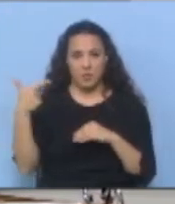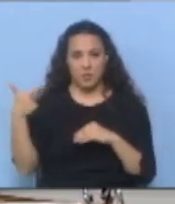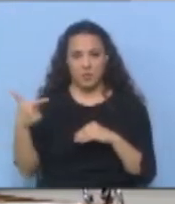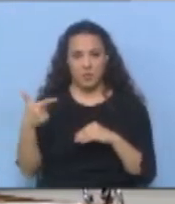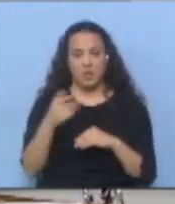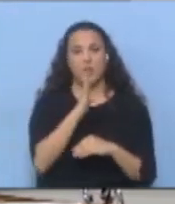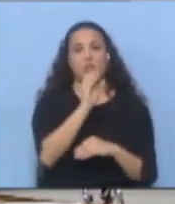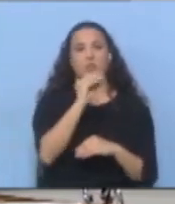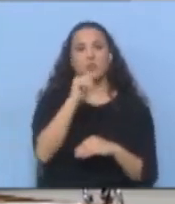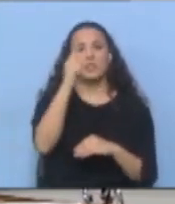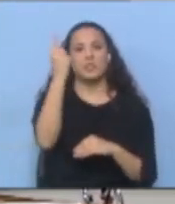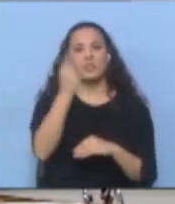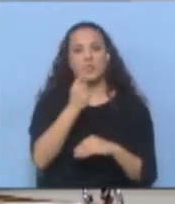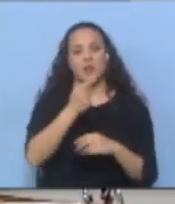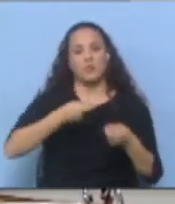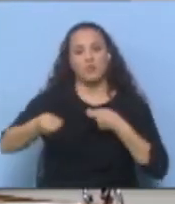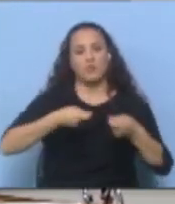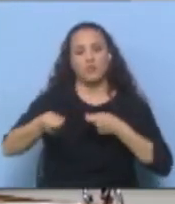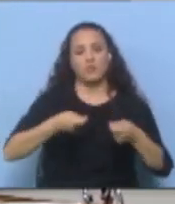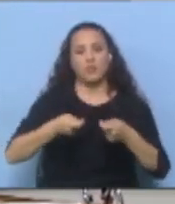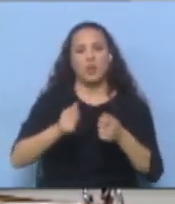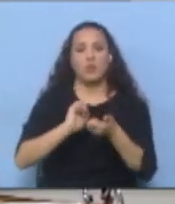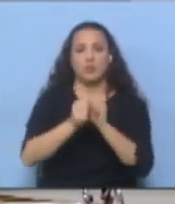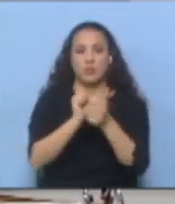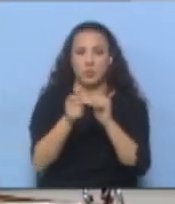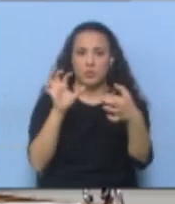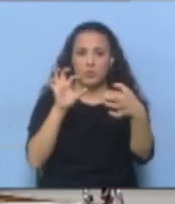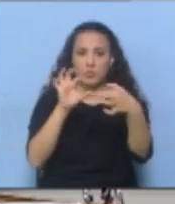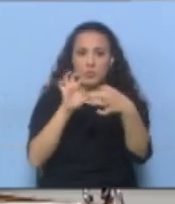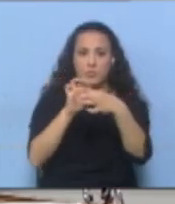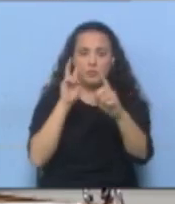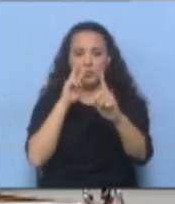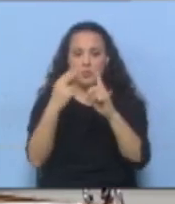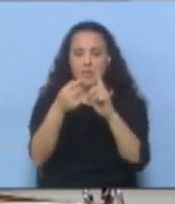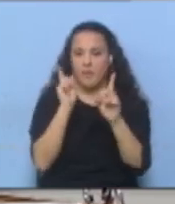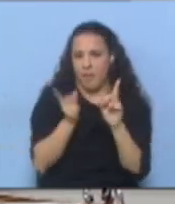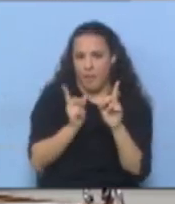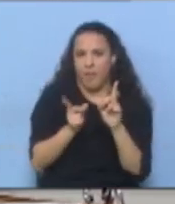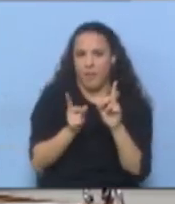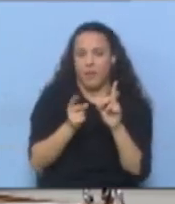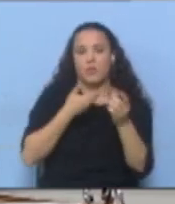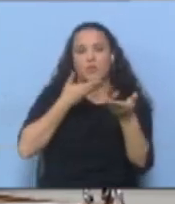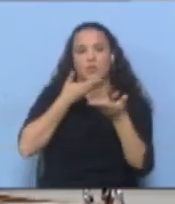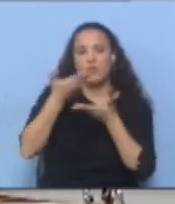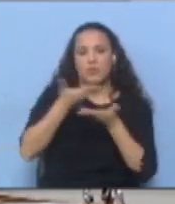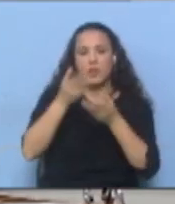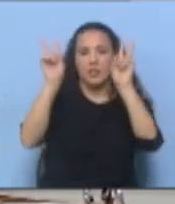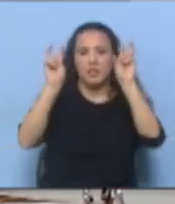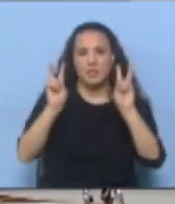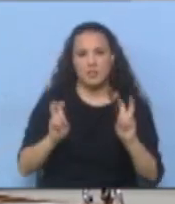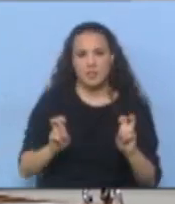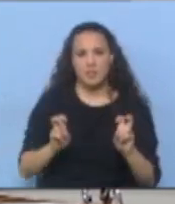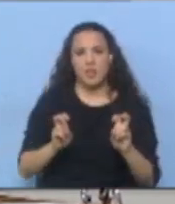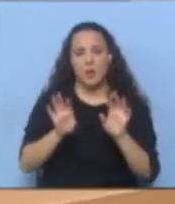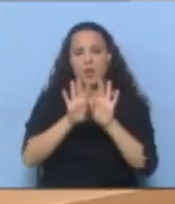José Carlos Lima coordena o Plano Nacional de Ética no Desporto e é por essa perspectiva que queremos hoje falar da bola e